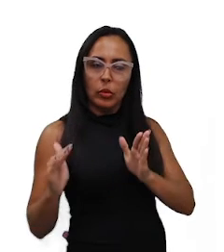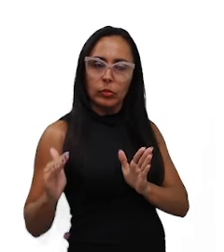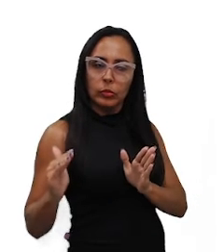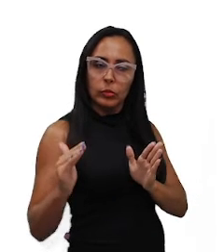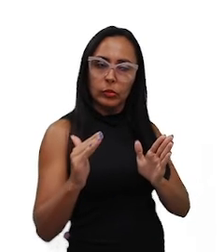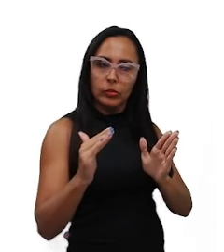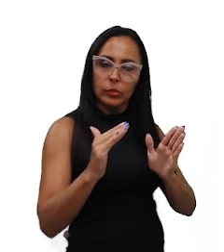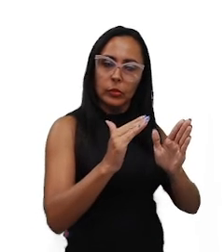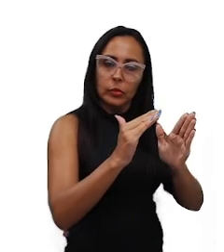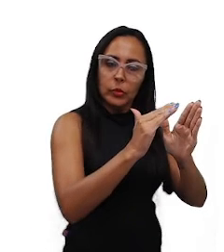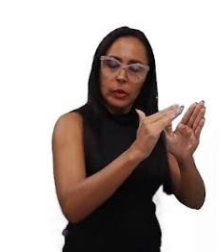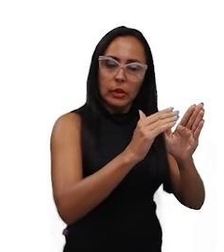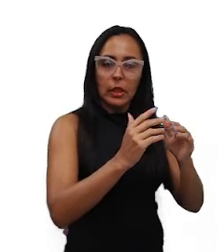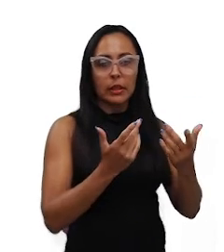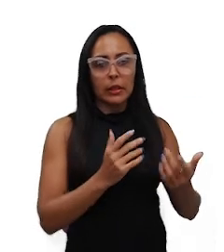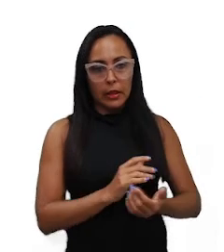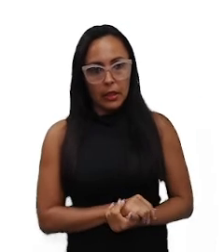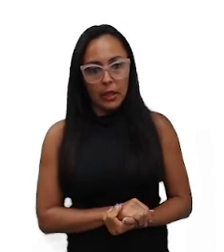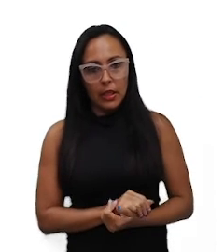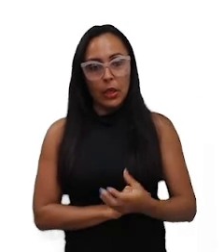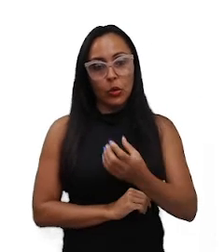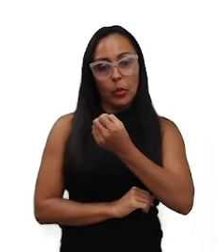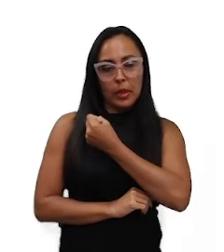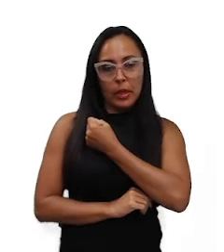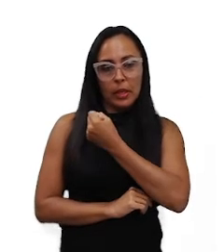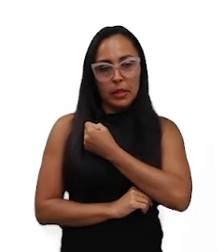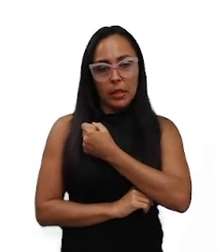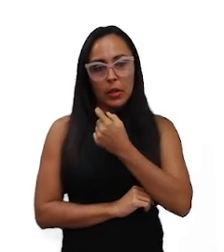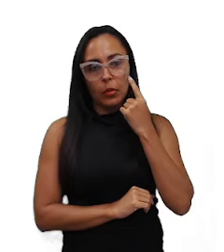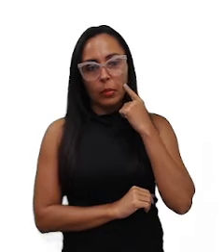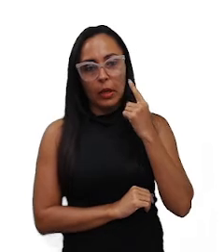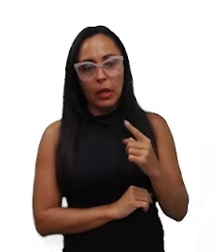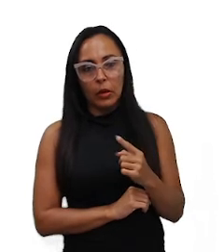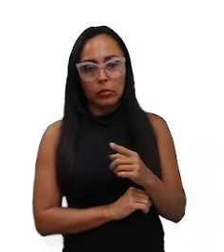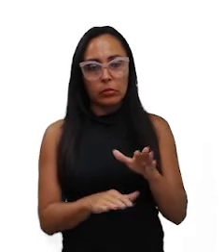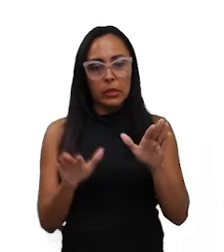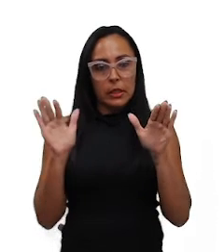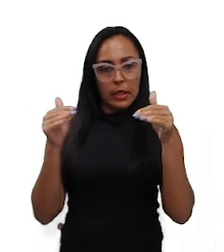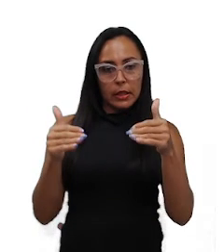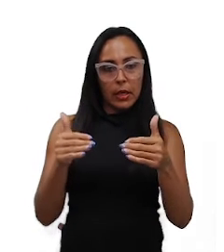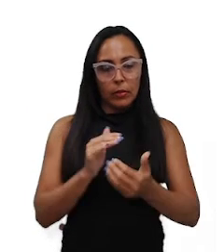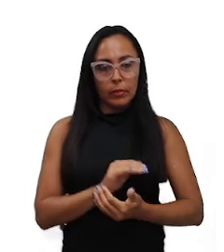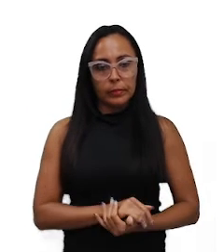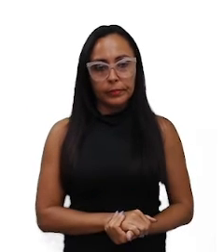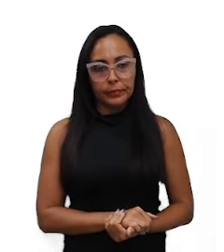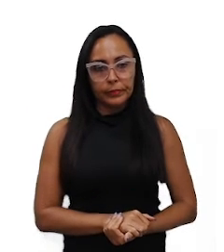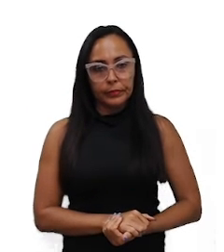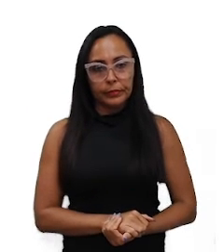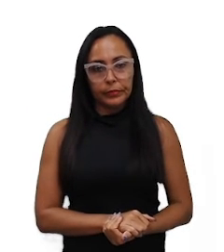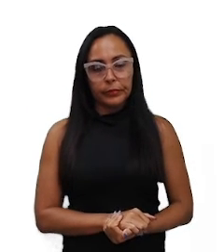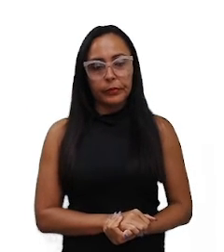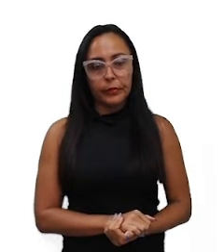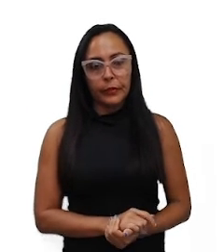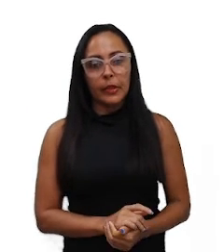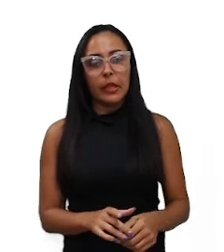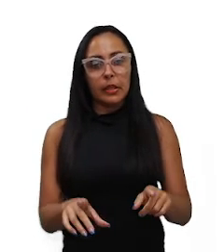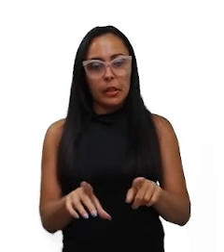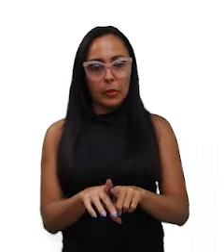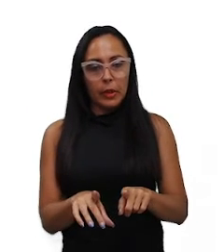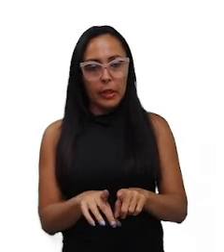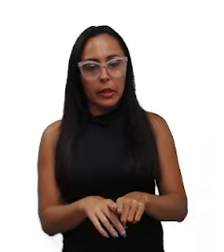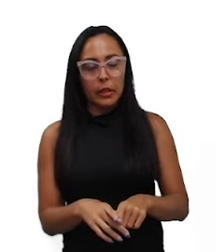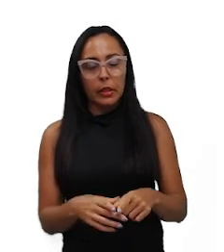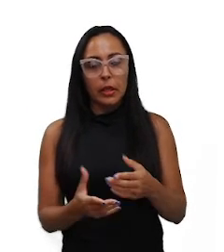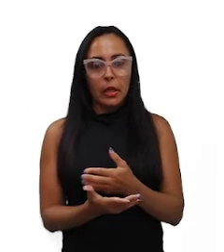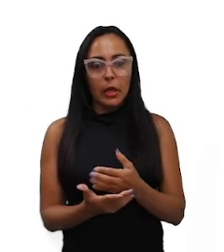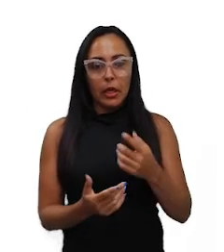né, dessa numeração de piso para esse ponto central. E, ao mesmo tempo, também puxar para esse